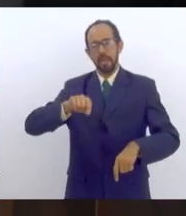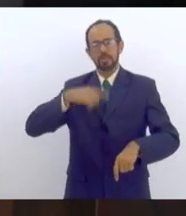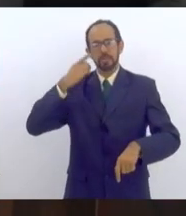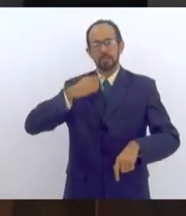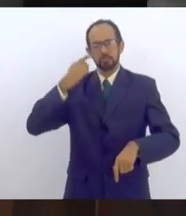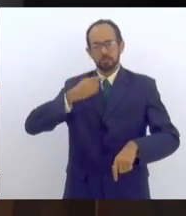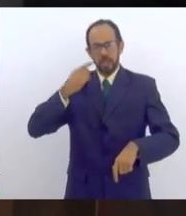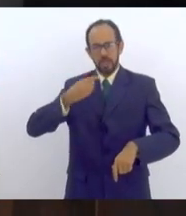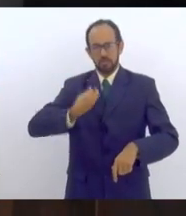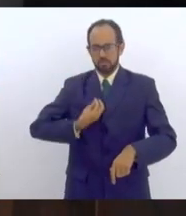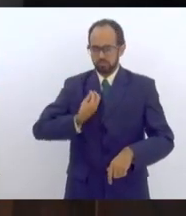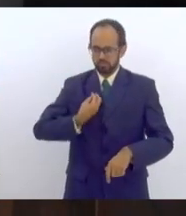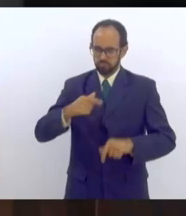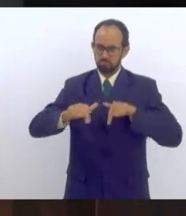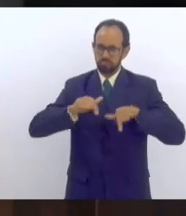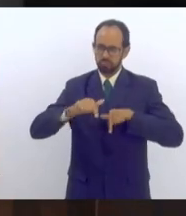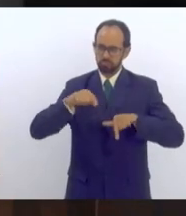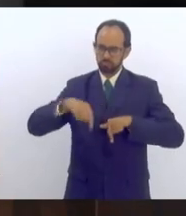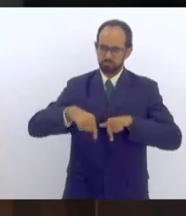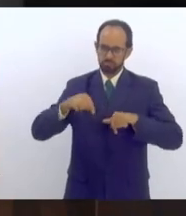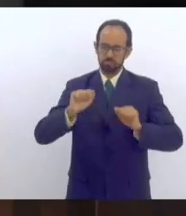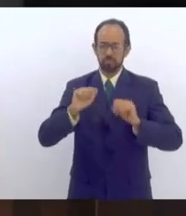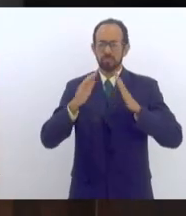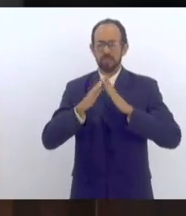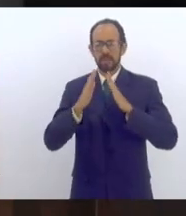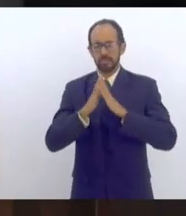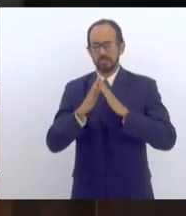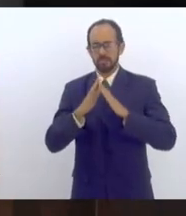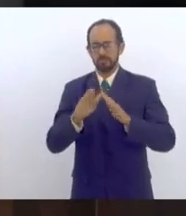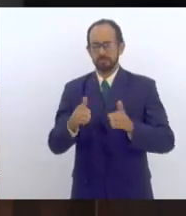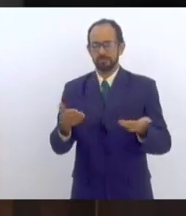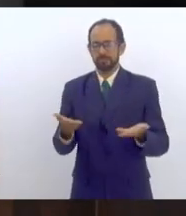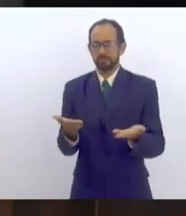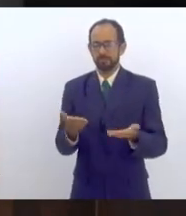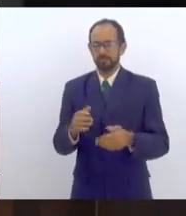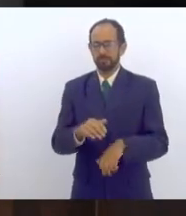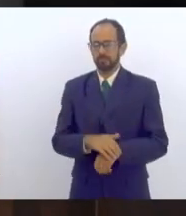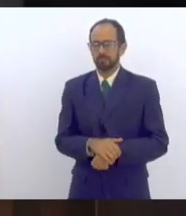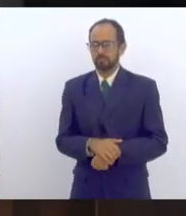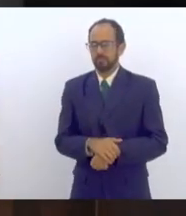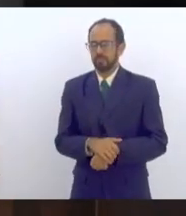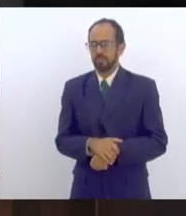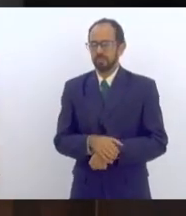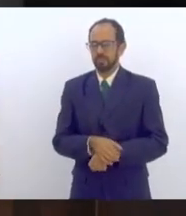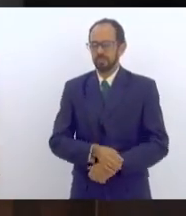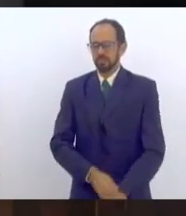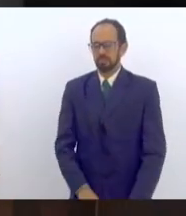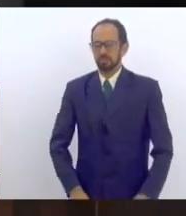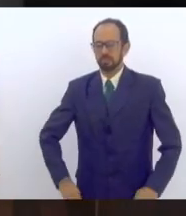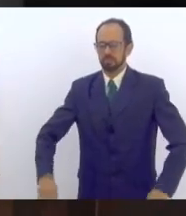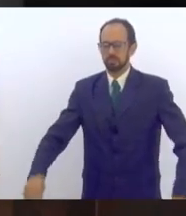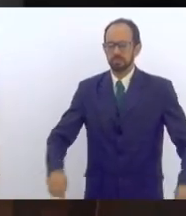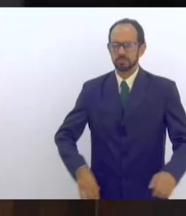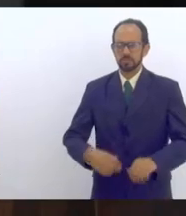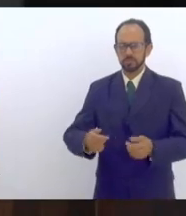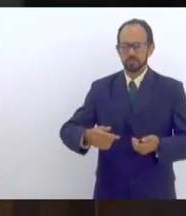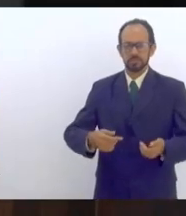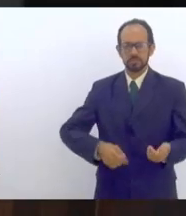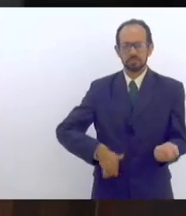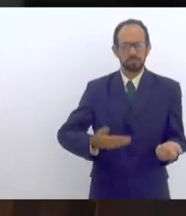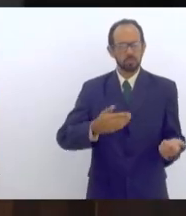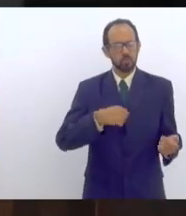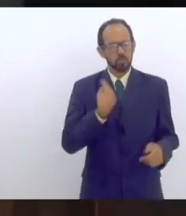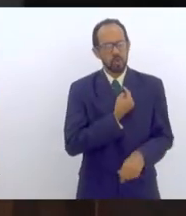casa. Queria passar a palavra agora para breves saudações do nosso eminente